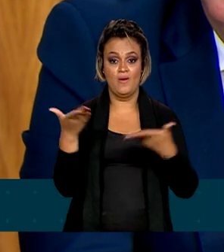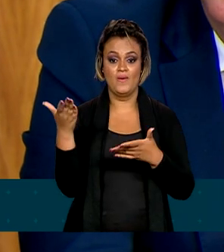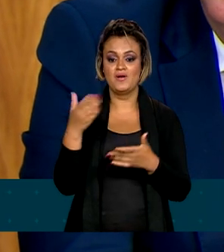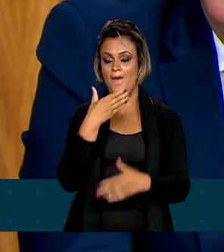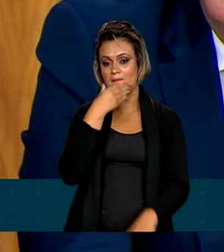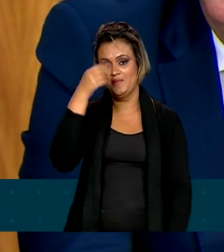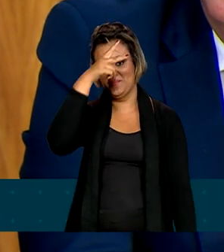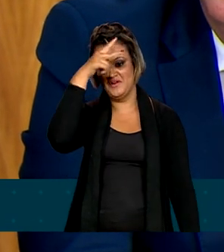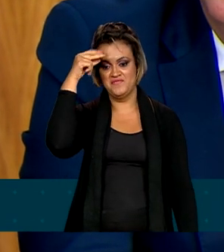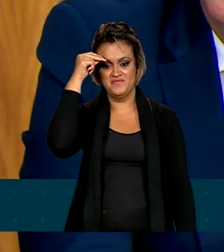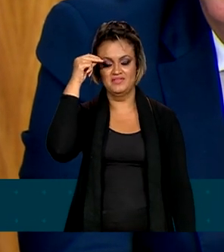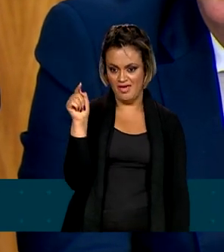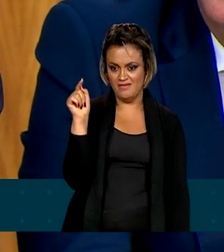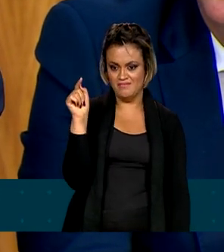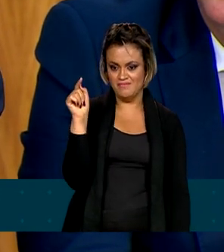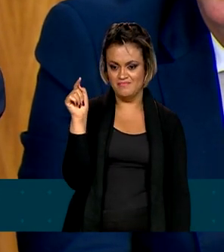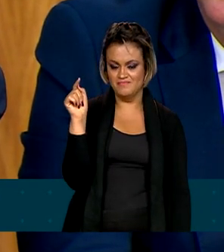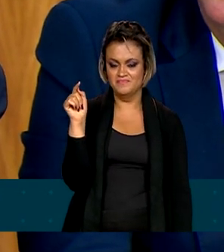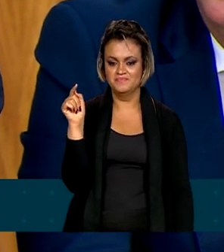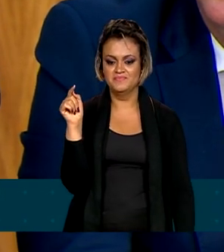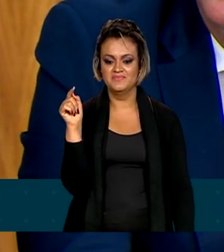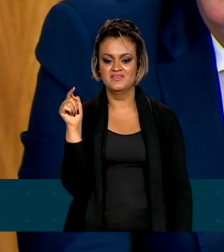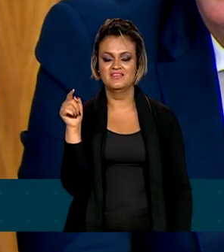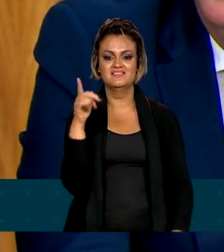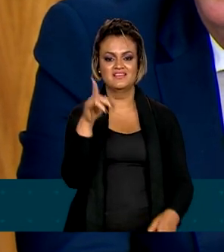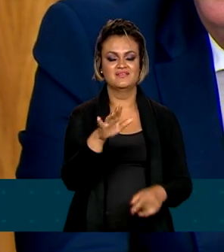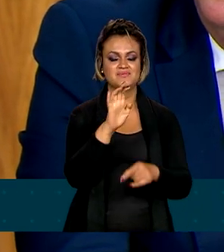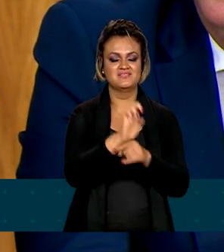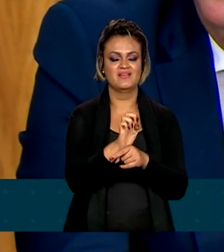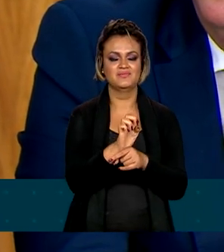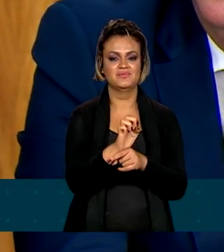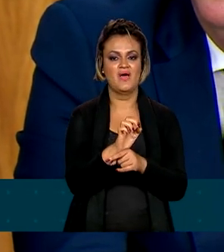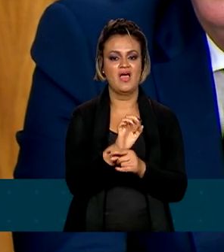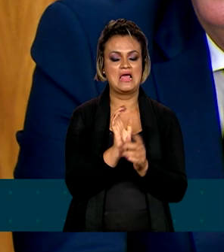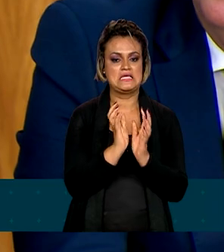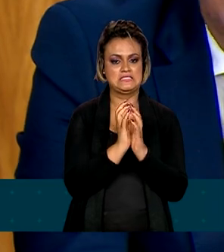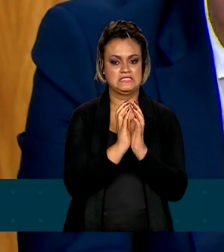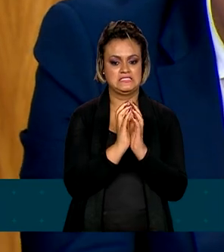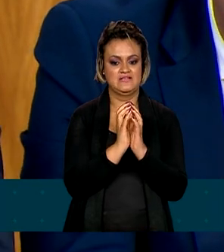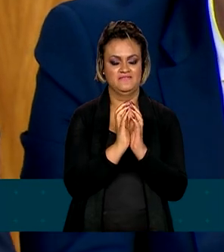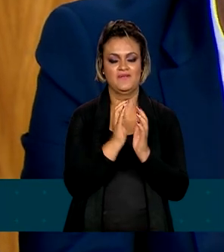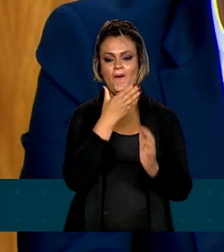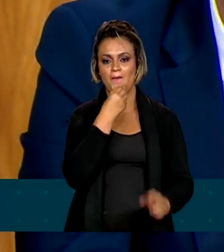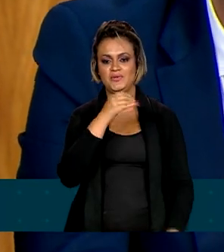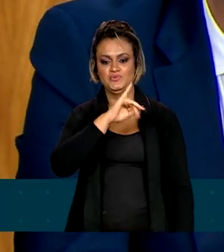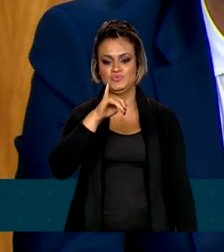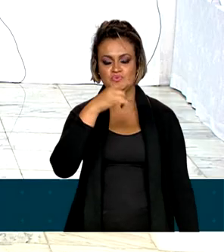para o prefeito de capital, que está aqui, é de Recife, João Campos, nosso prefeito.